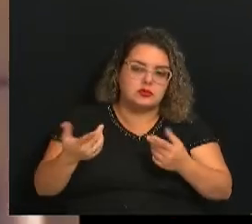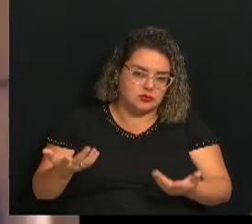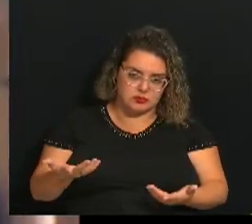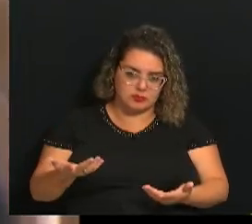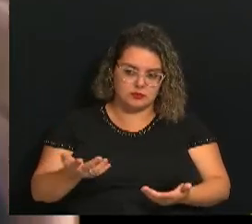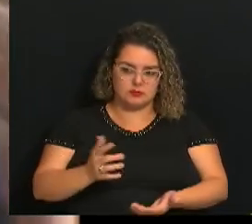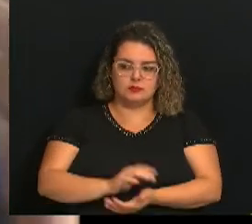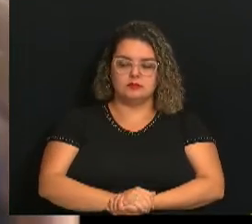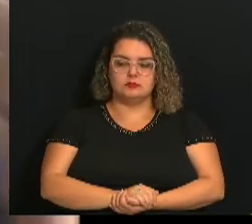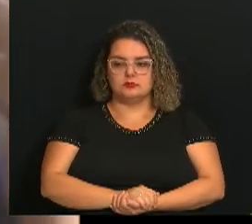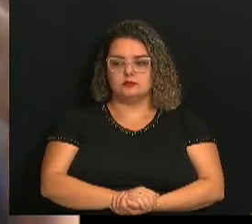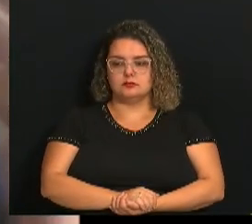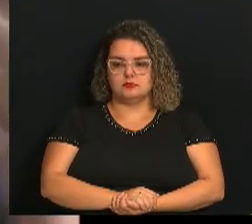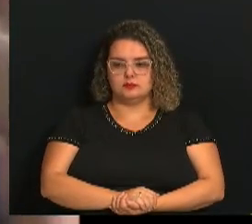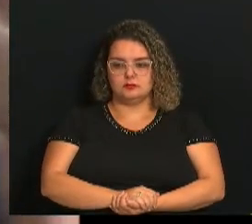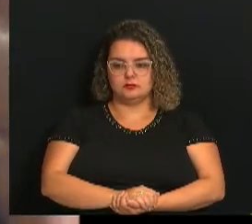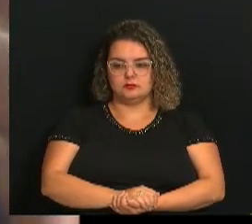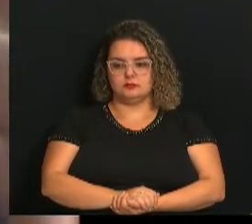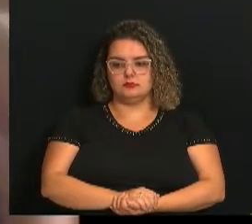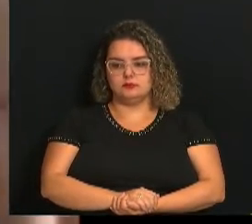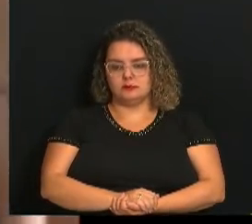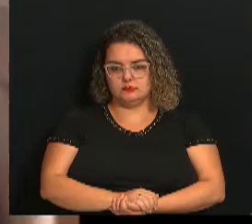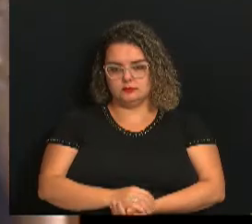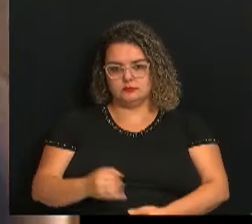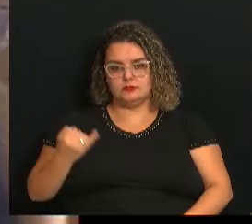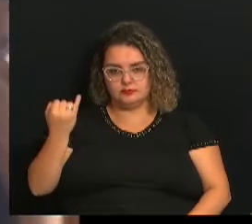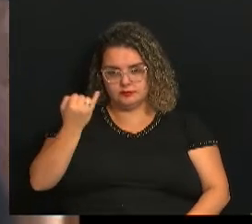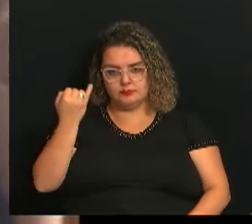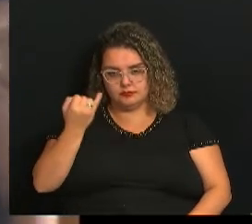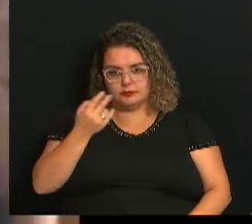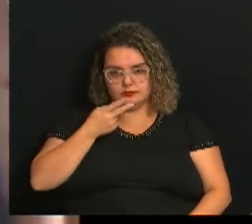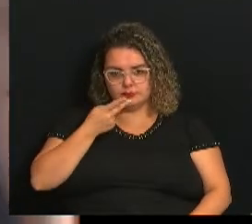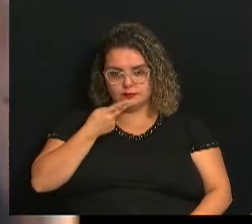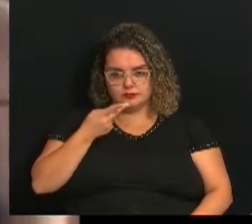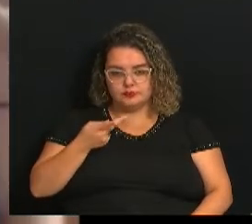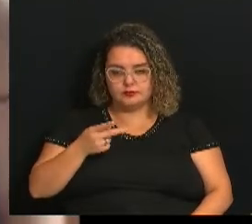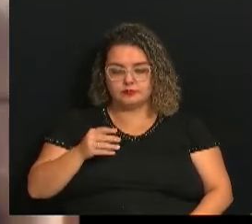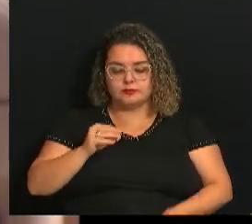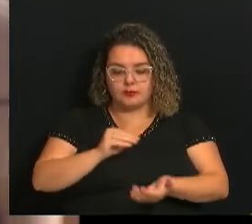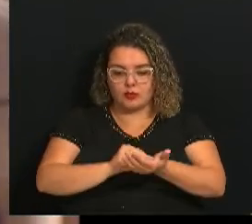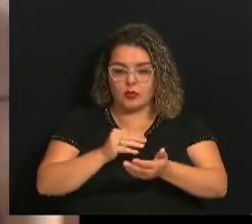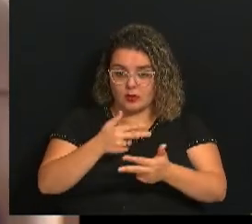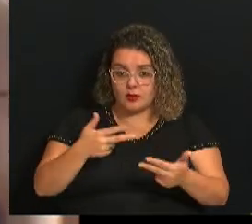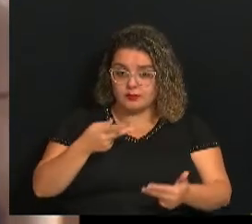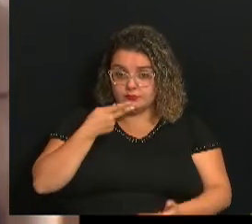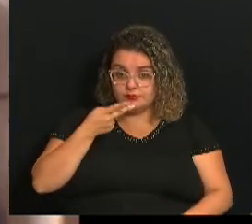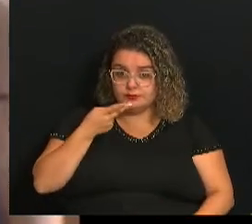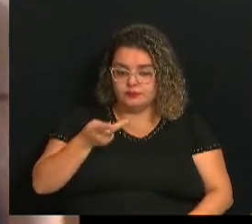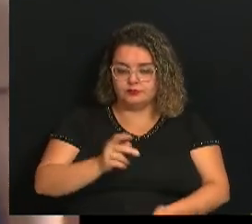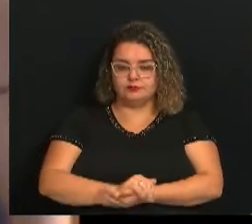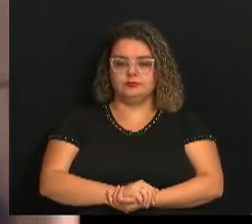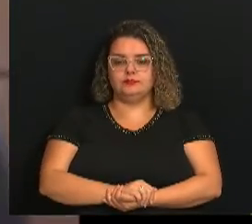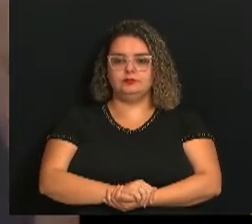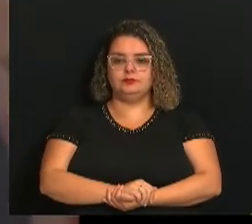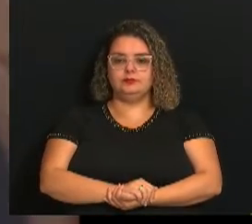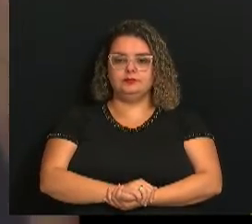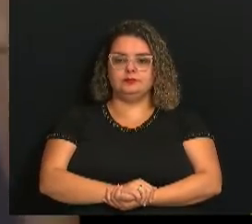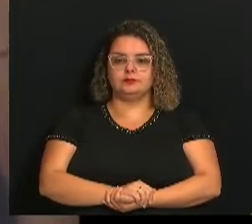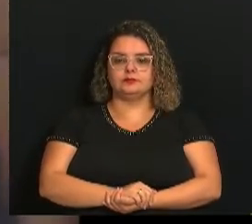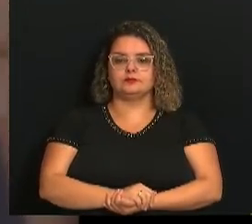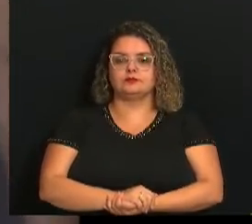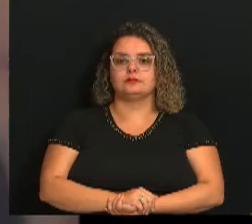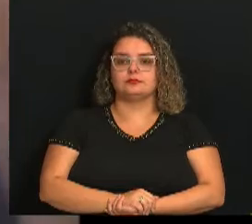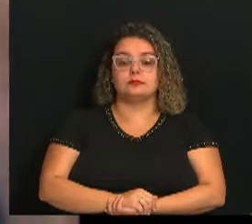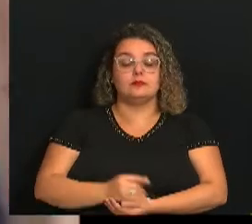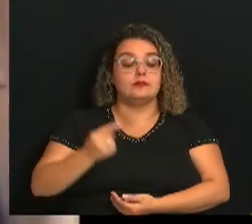Mas eu acho que é importante destacar esse seu último ponto que você falou com relação a esse senso comum,